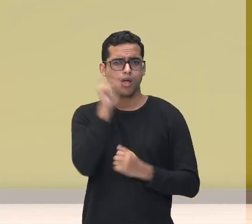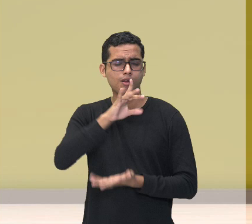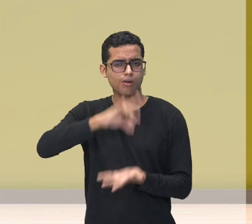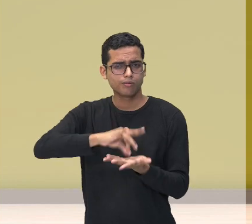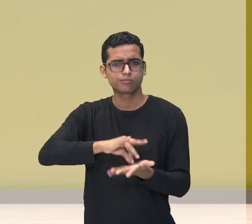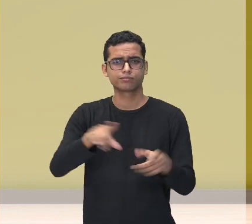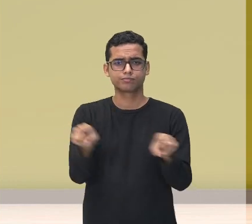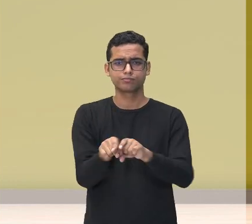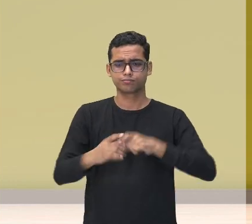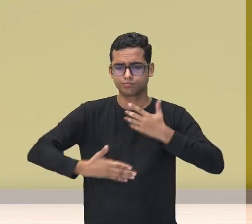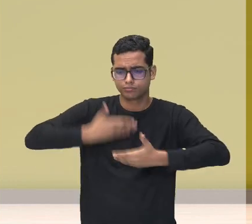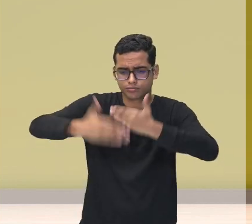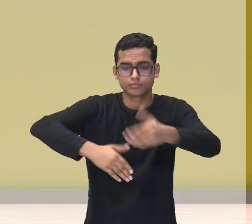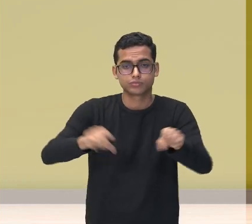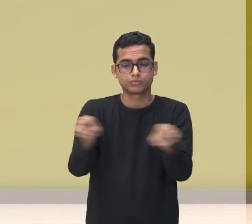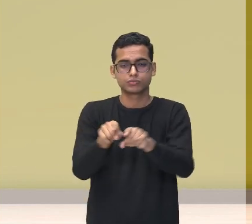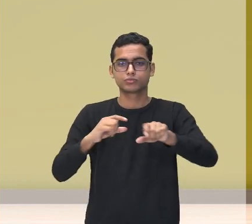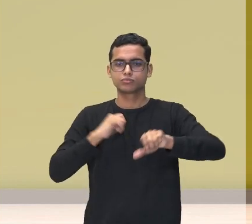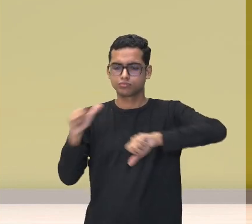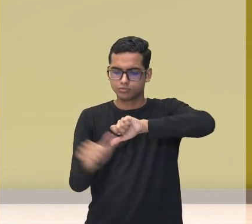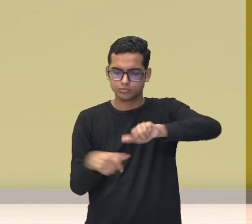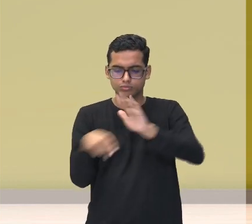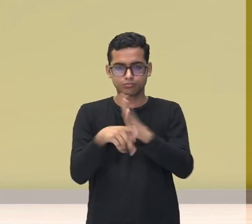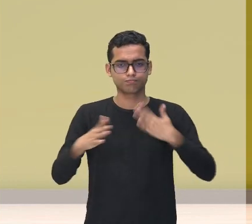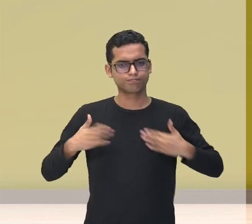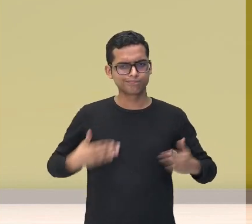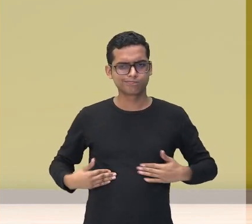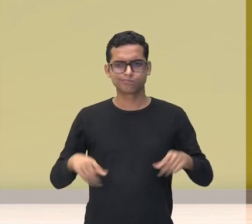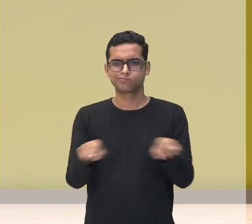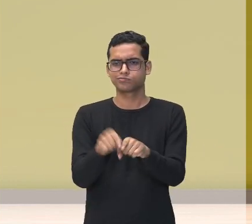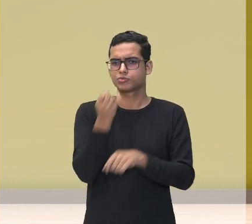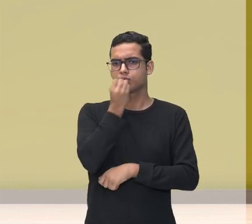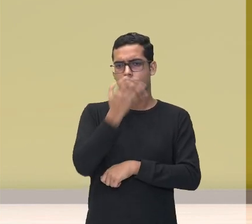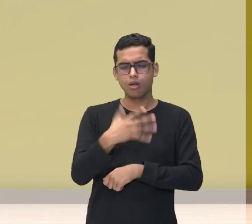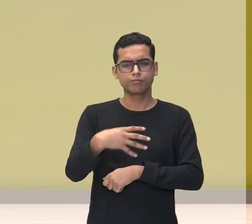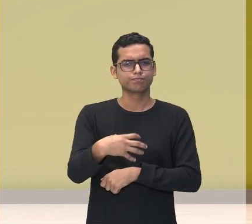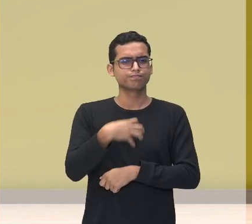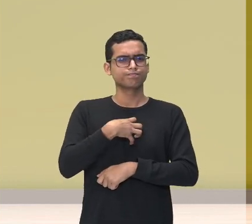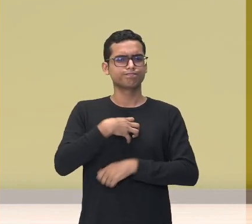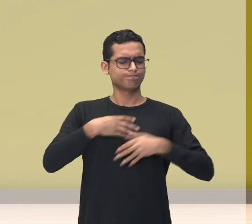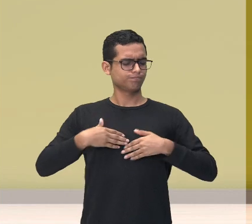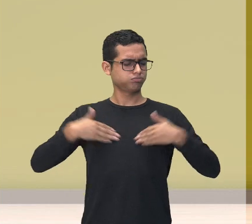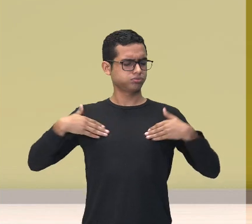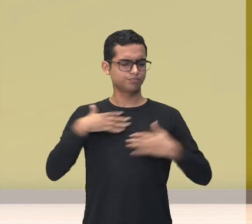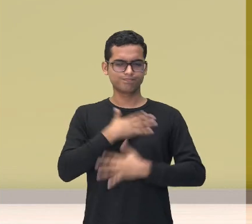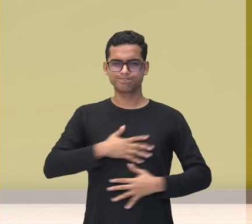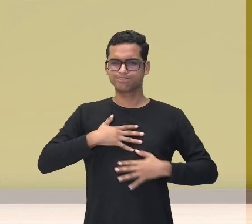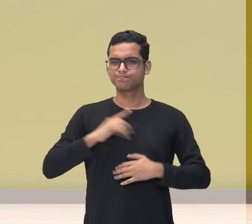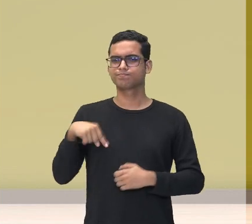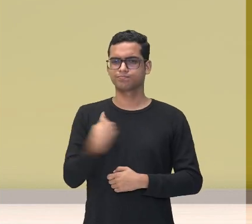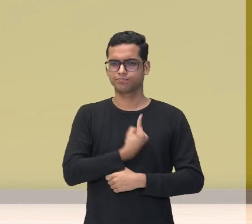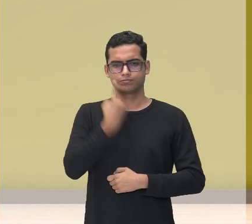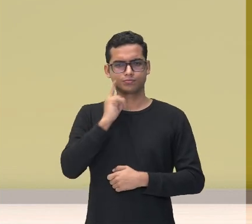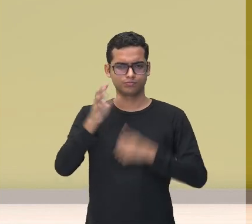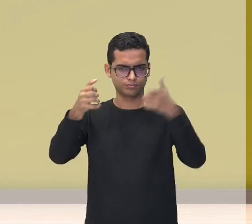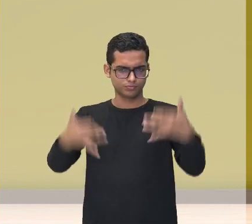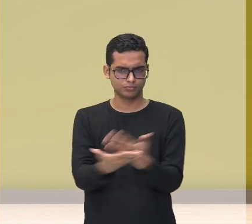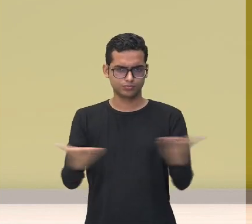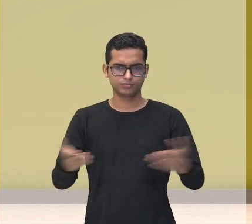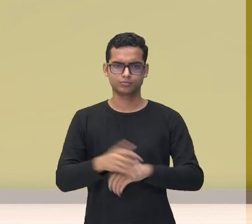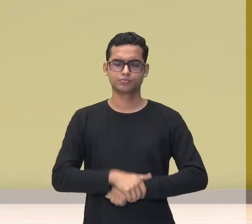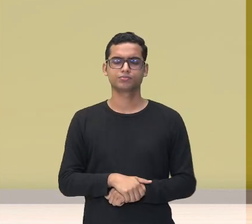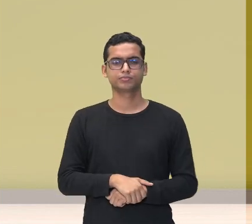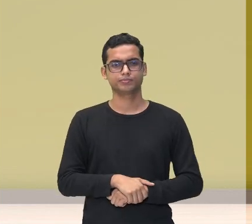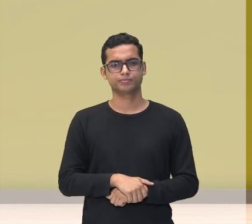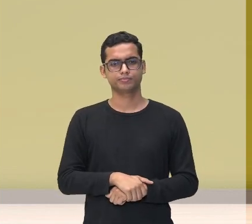para transformar o seu corpo ali mais ativo, trazendo aquela sensação de bem-estar e prazer que nós já citamos. Agora, entrando